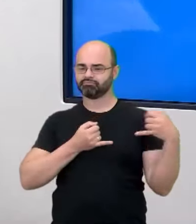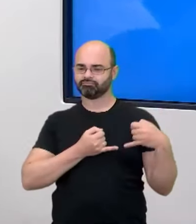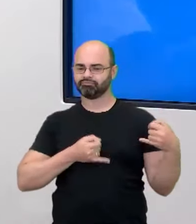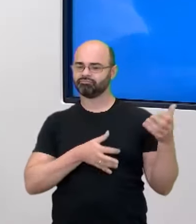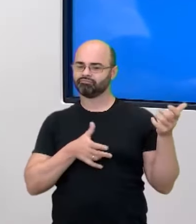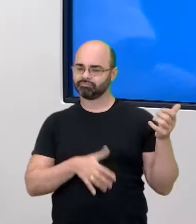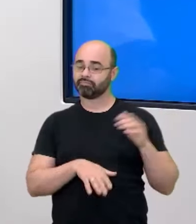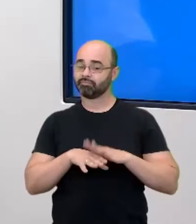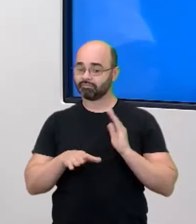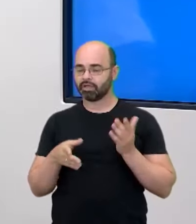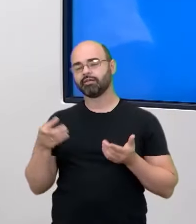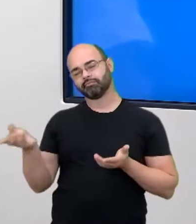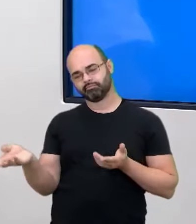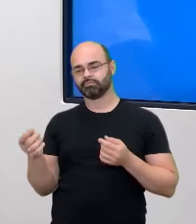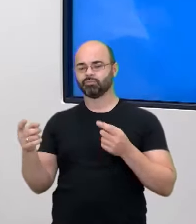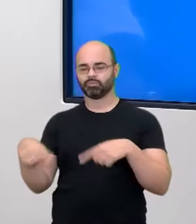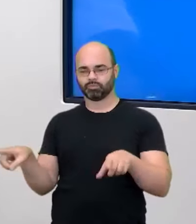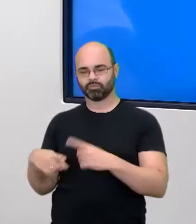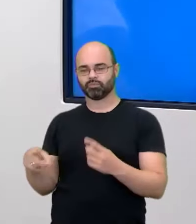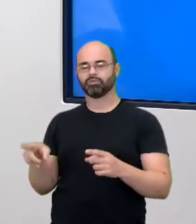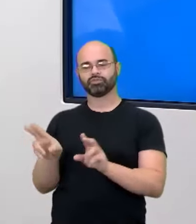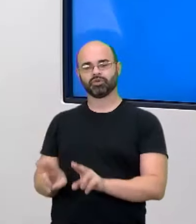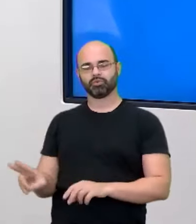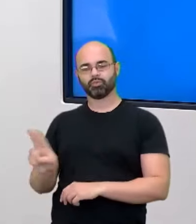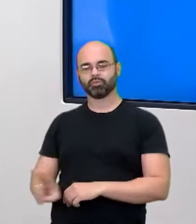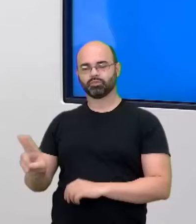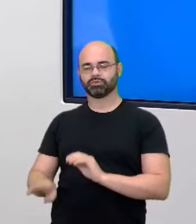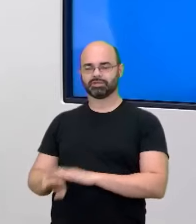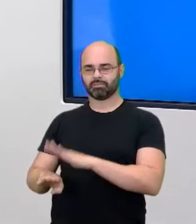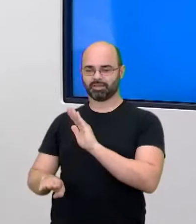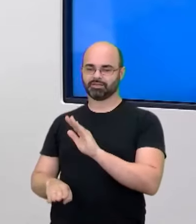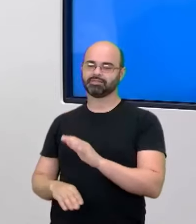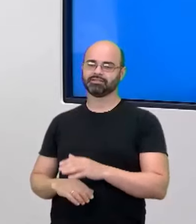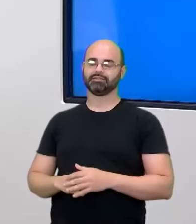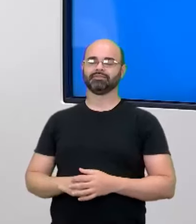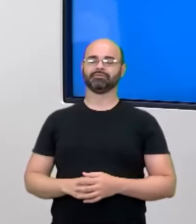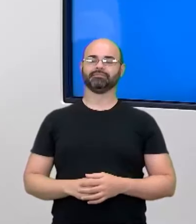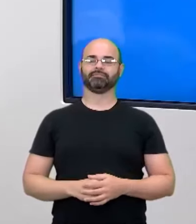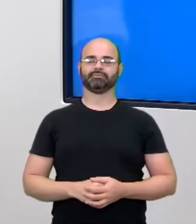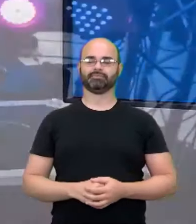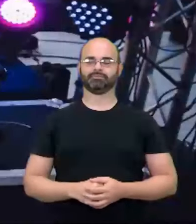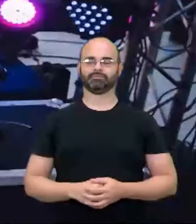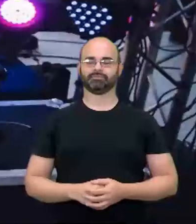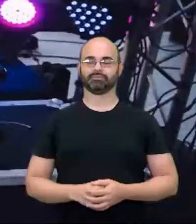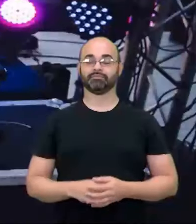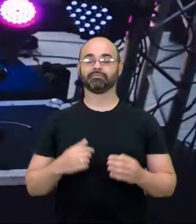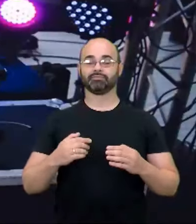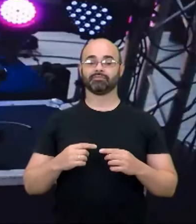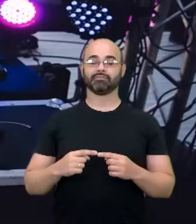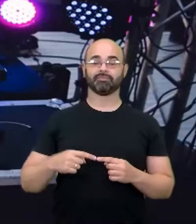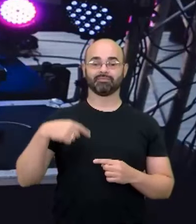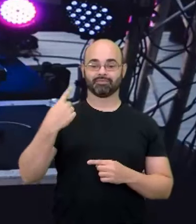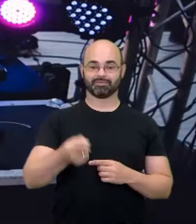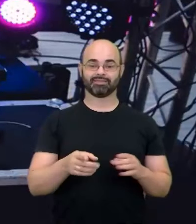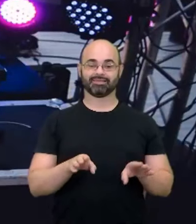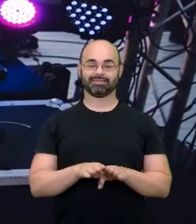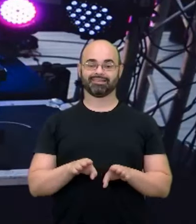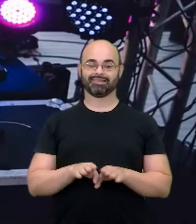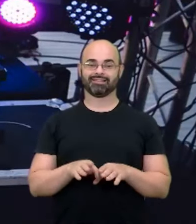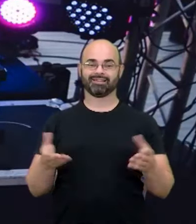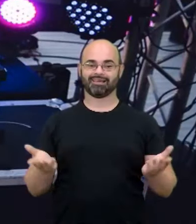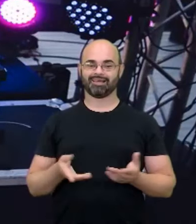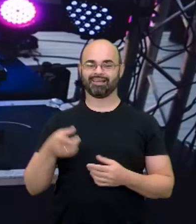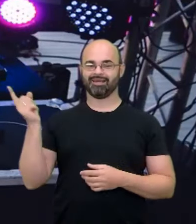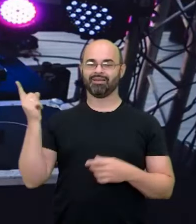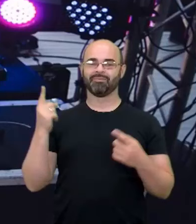esses instrumentos vão estar mais presentes na sua música. E isso entra bastante forte no nosso próximo gênero, que está envolvendo aí